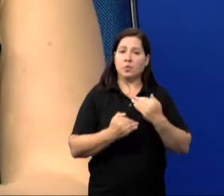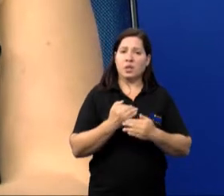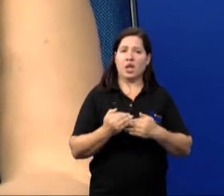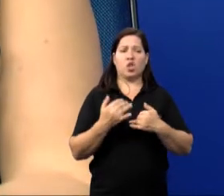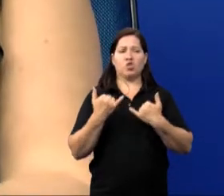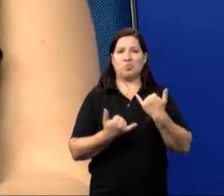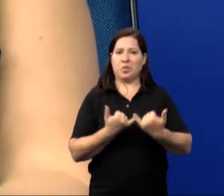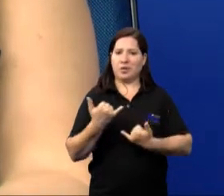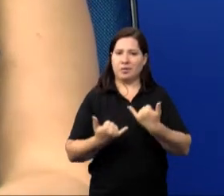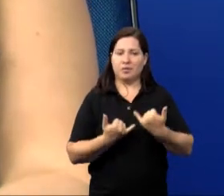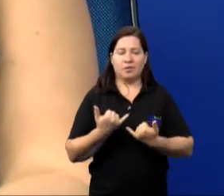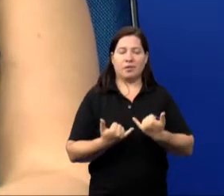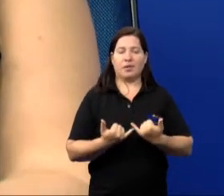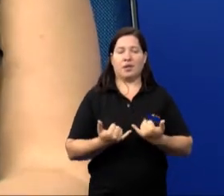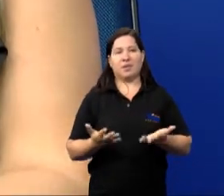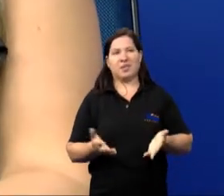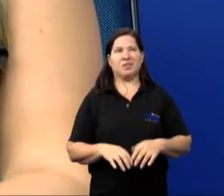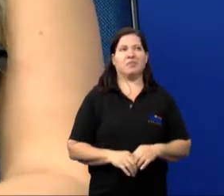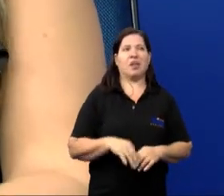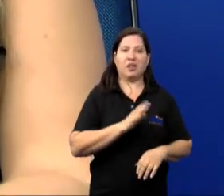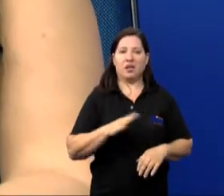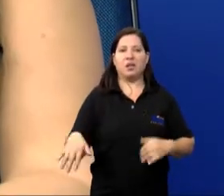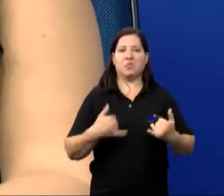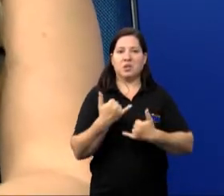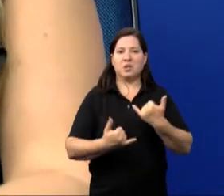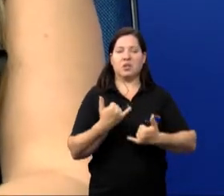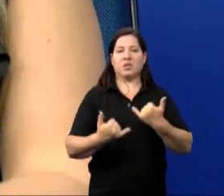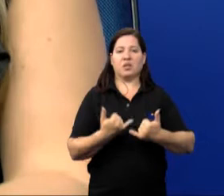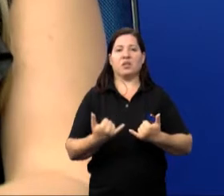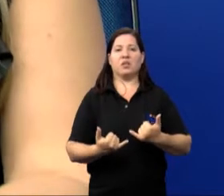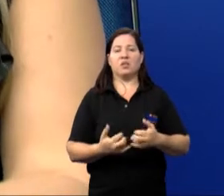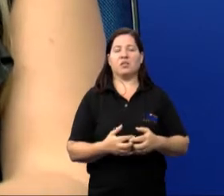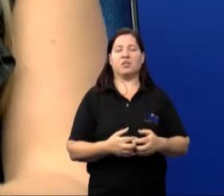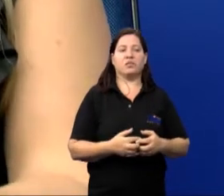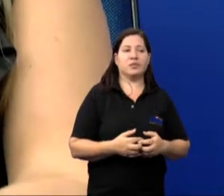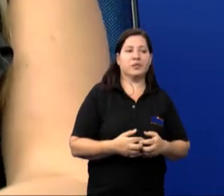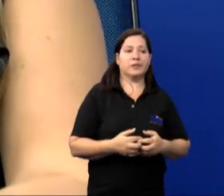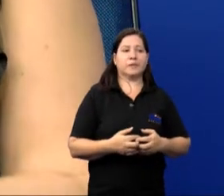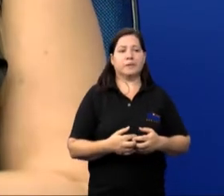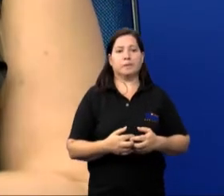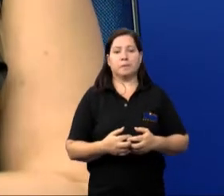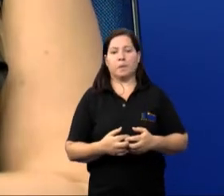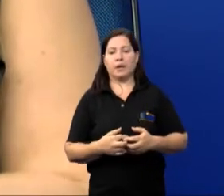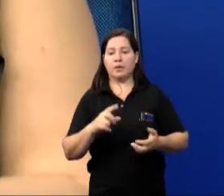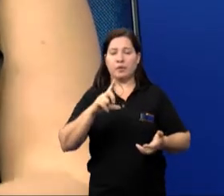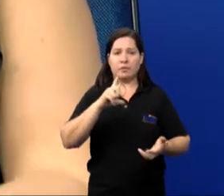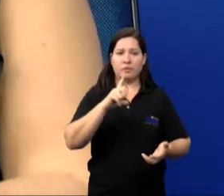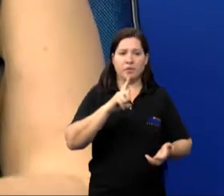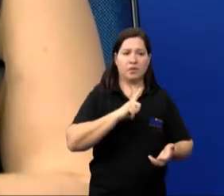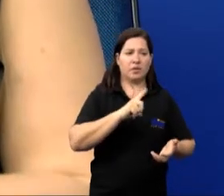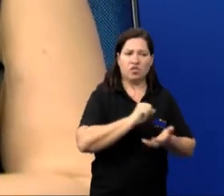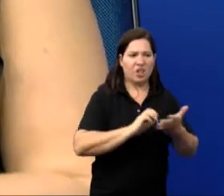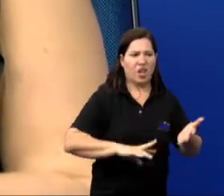está imitando, por exemplo, no jogo simbólico, nessa atividade simbólica da representação de uma